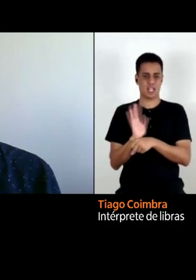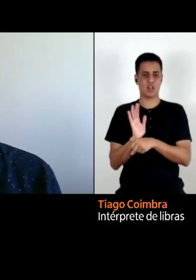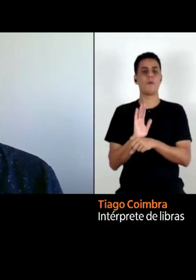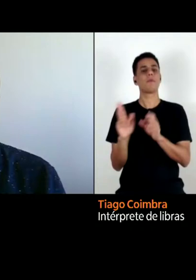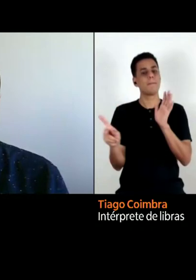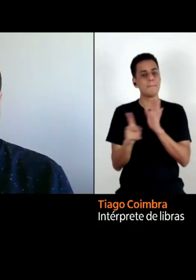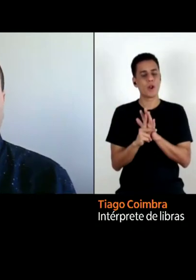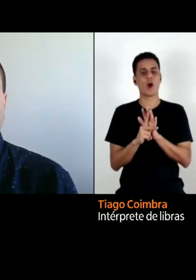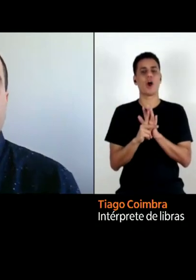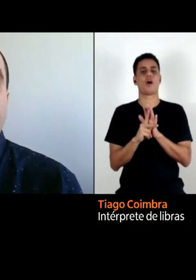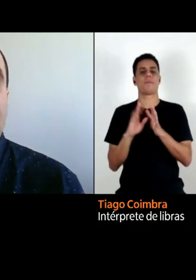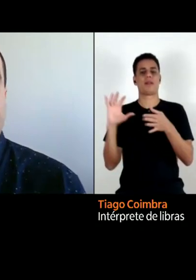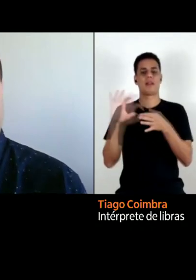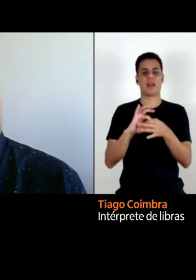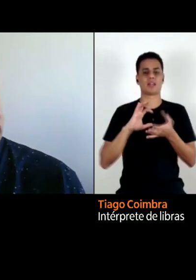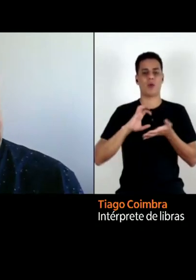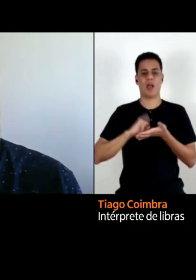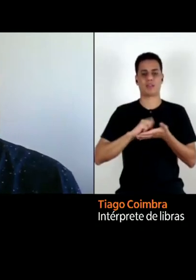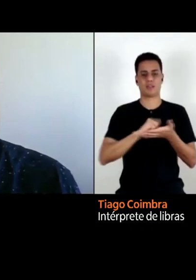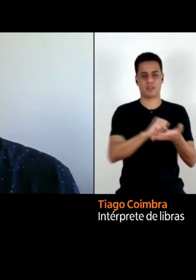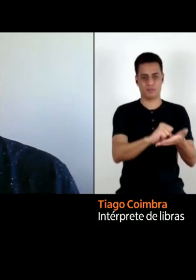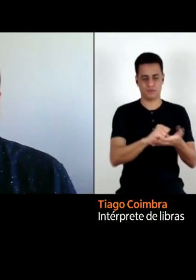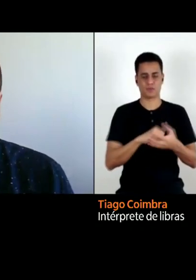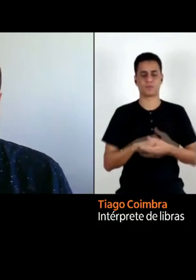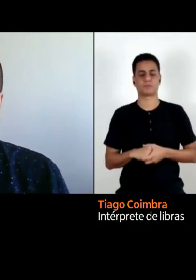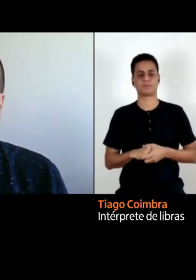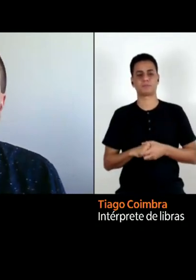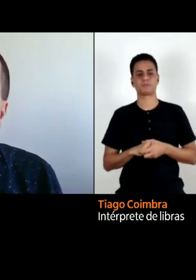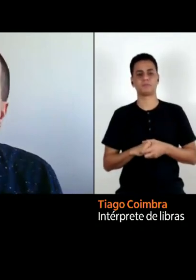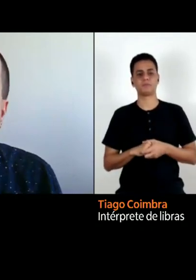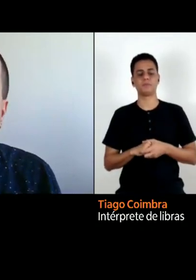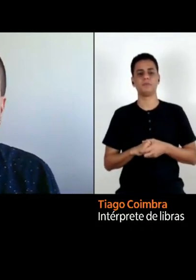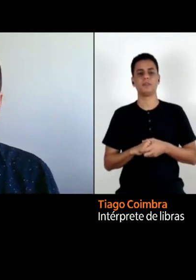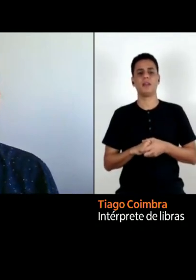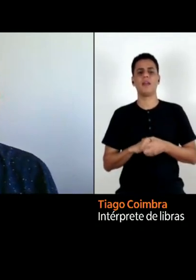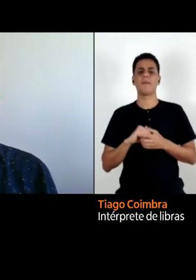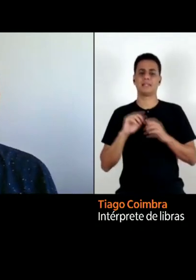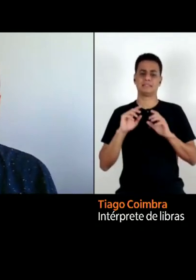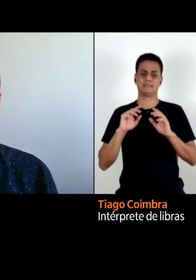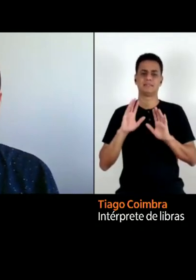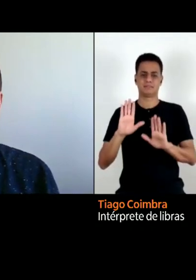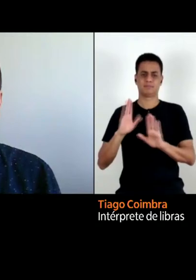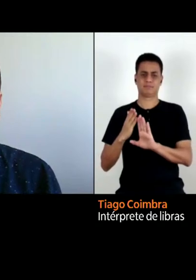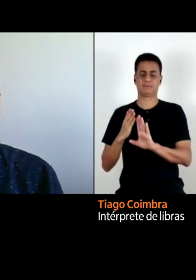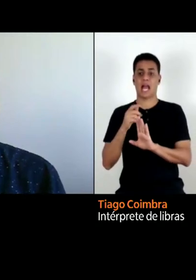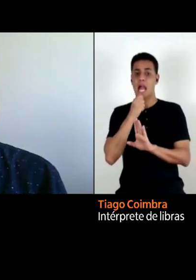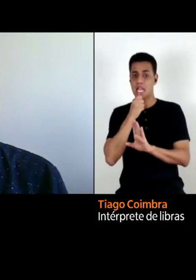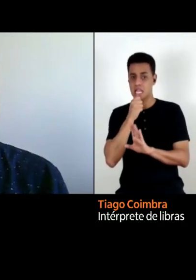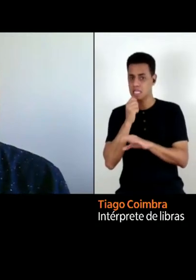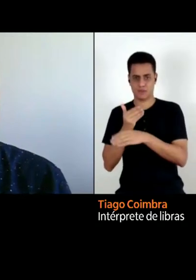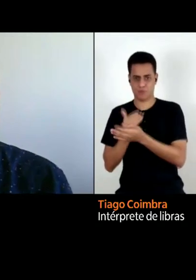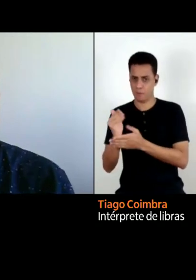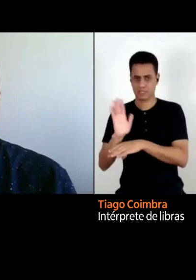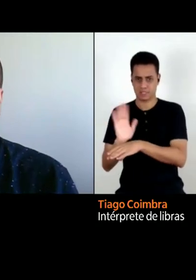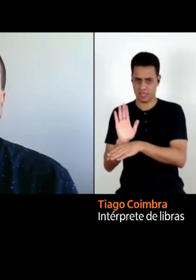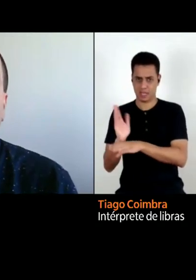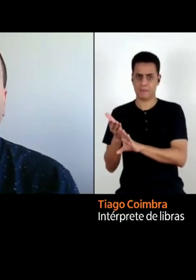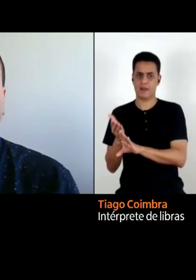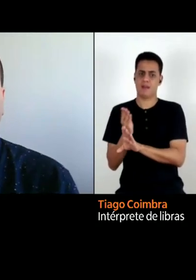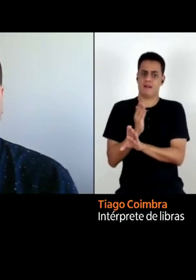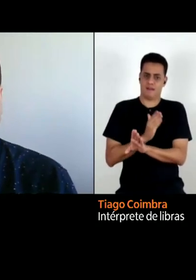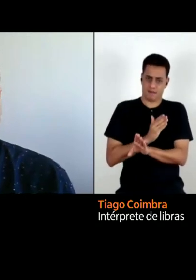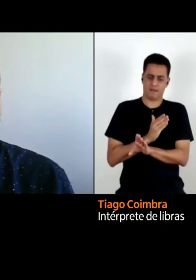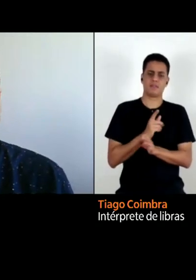arquivo. Antes de passar ao cinema, eu gostaria rapidamente de mencionar alguns poucos exemplos